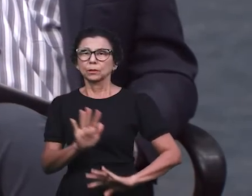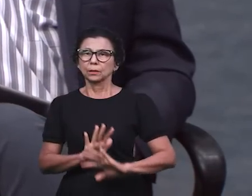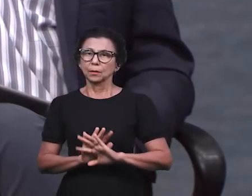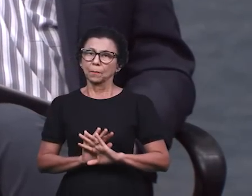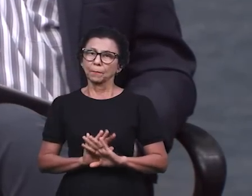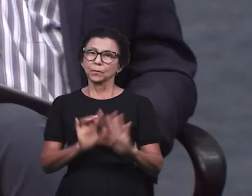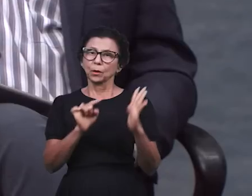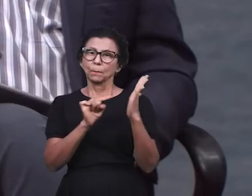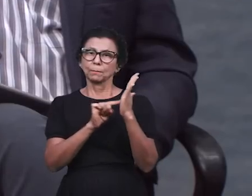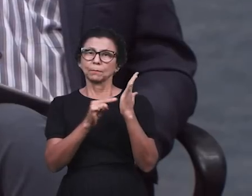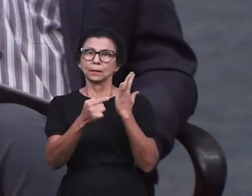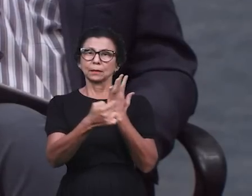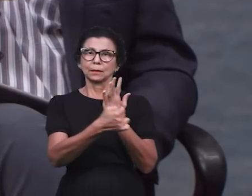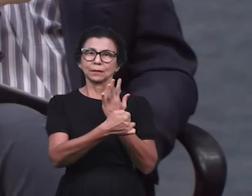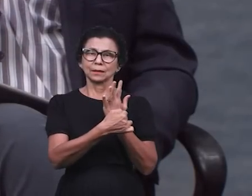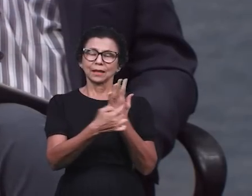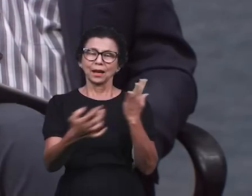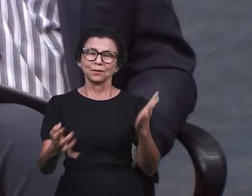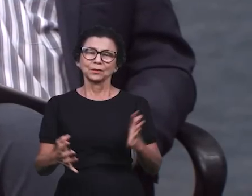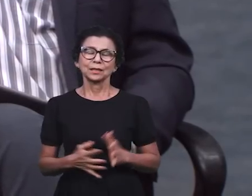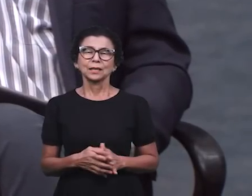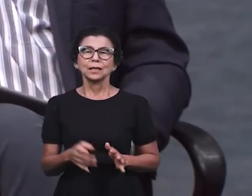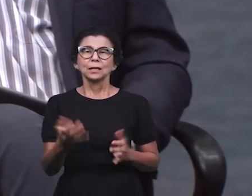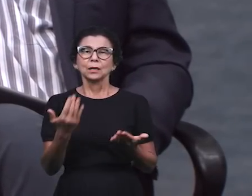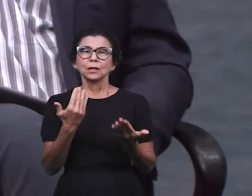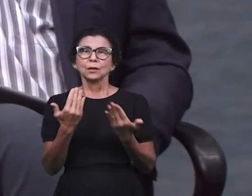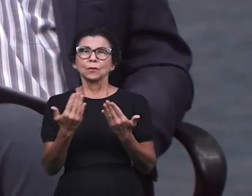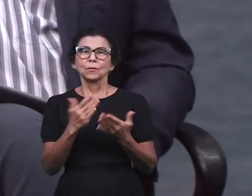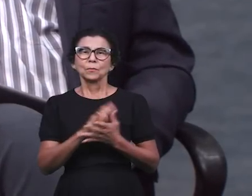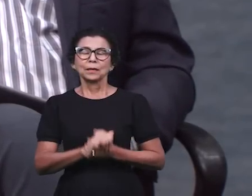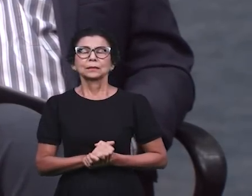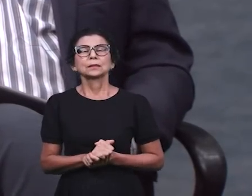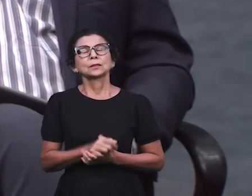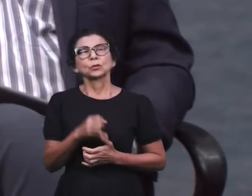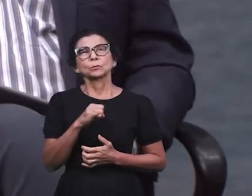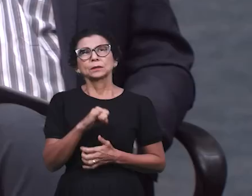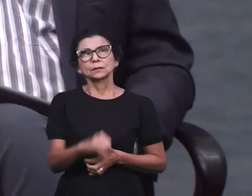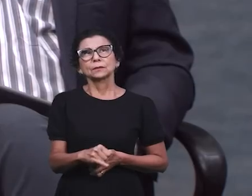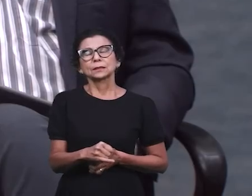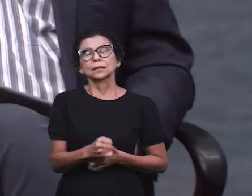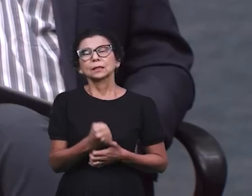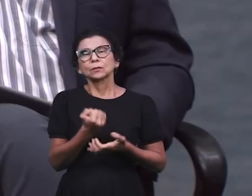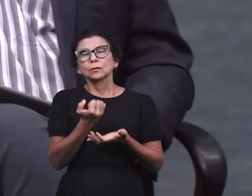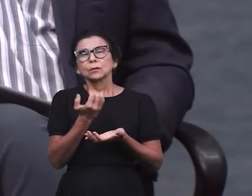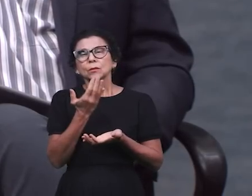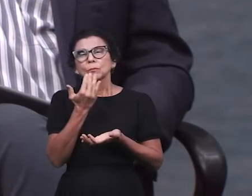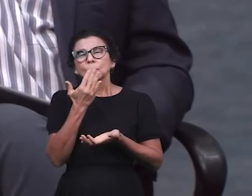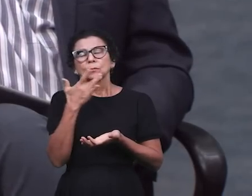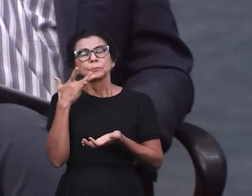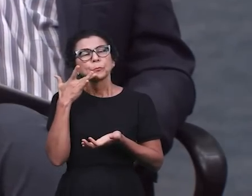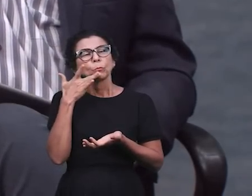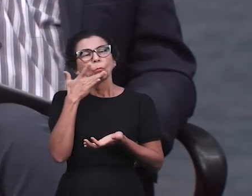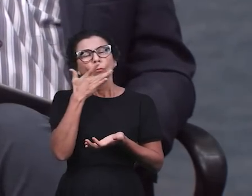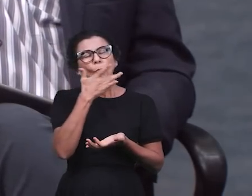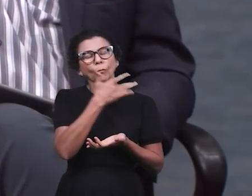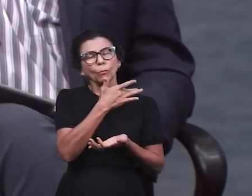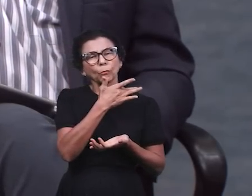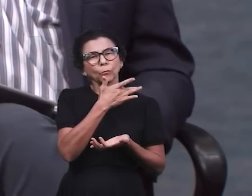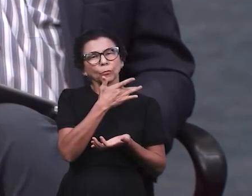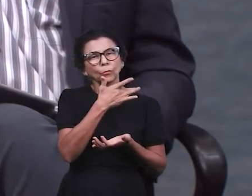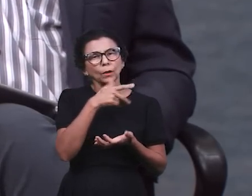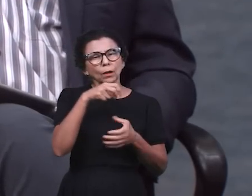a metáfora. É como se fosse uma feijoada deliciosa com chumbinho dentro. Entendeu? Você vai ter todo